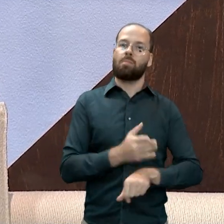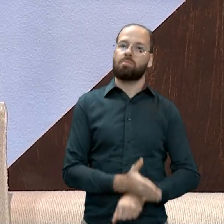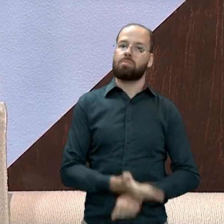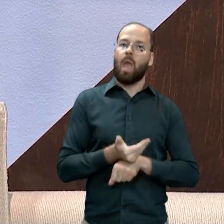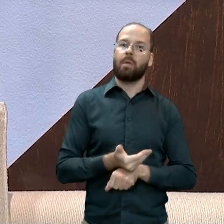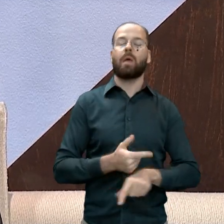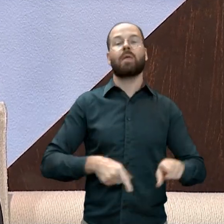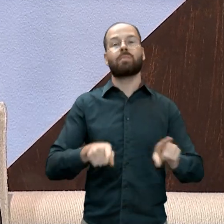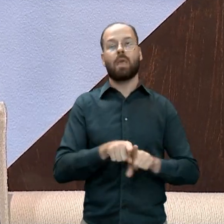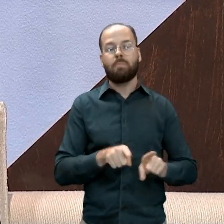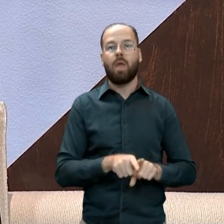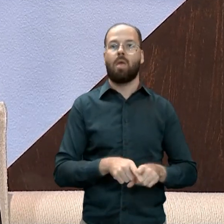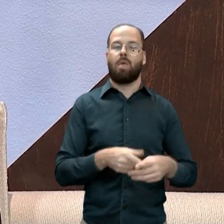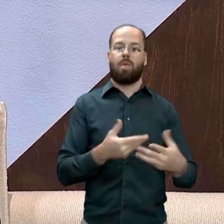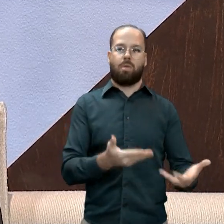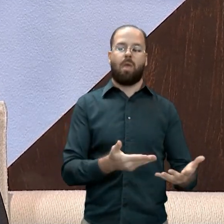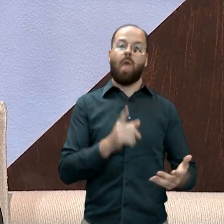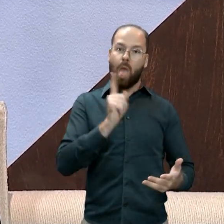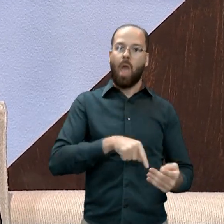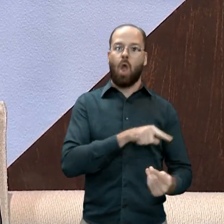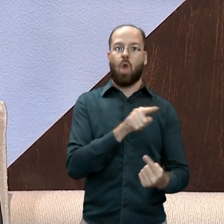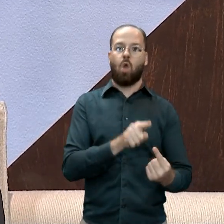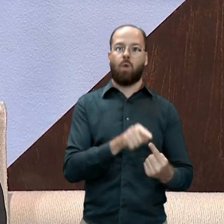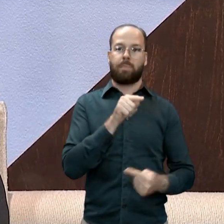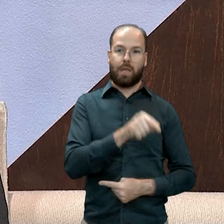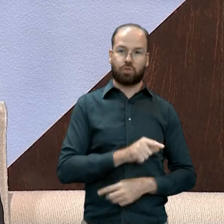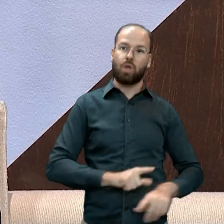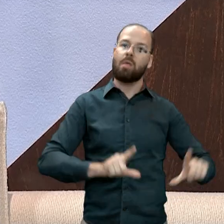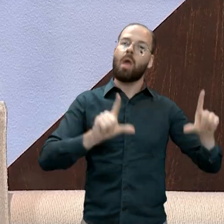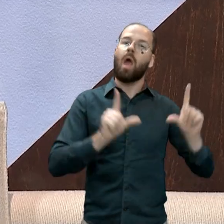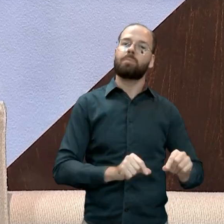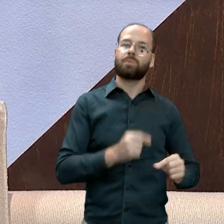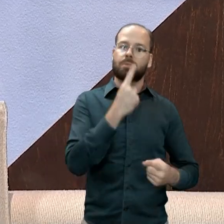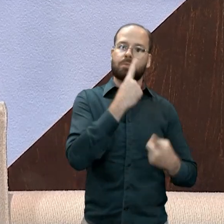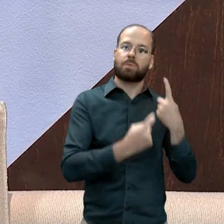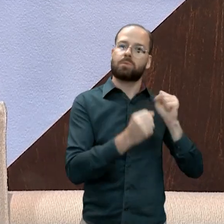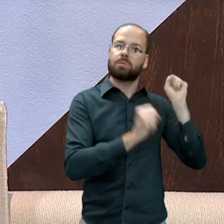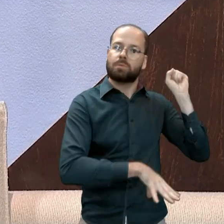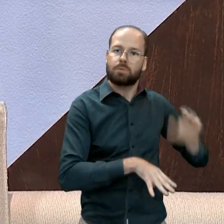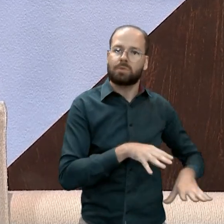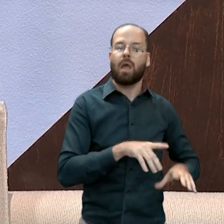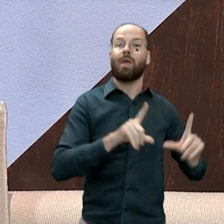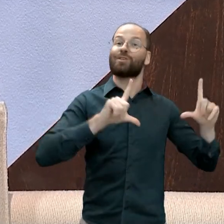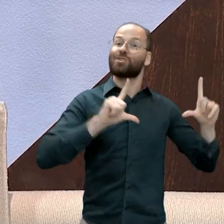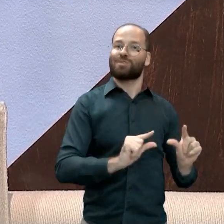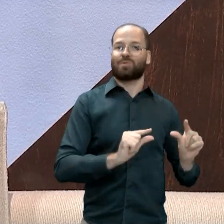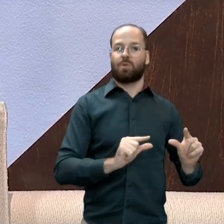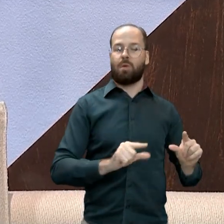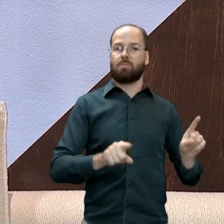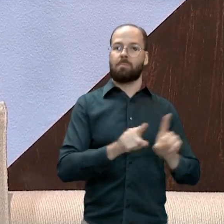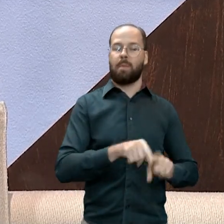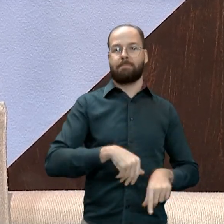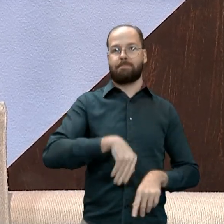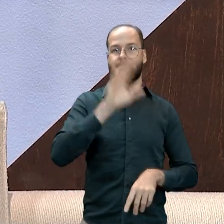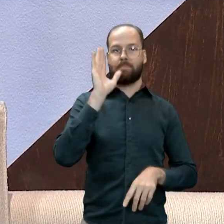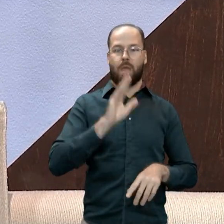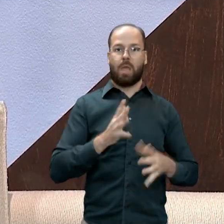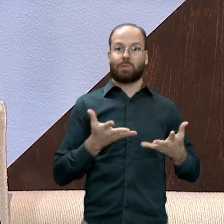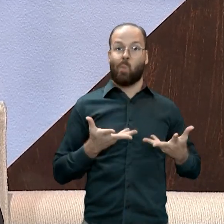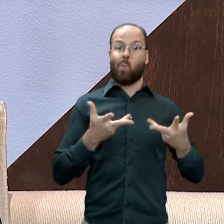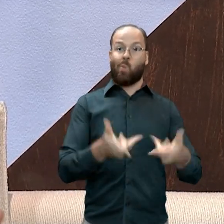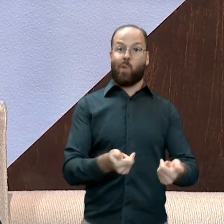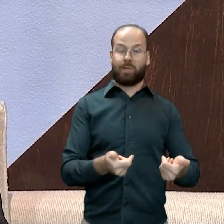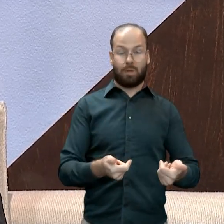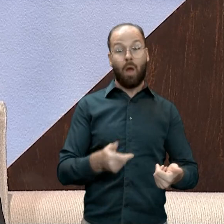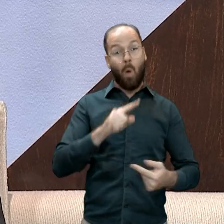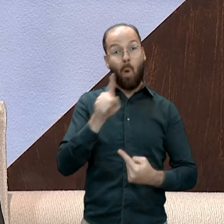racionalizar. Esse é o objetivo, reduzir resíduos, mirar daqui a pouco no resíduo zero. É isso